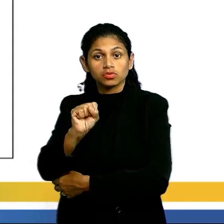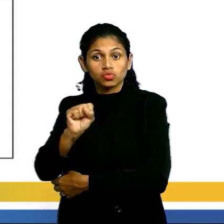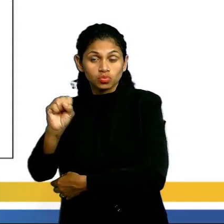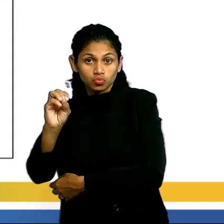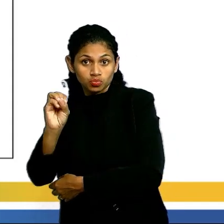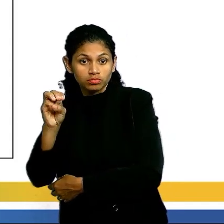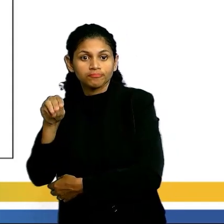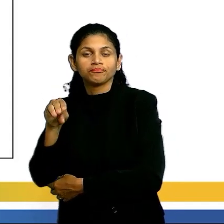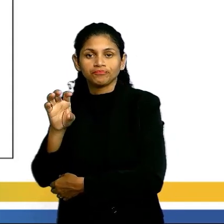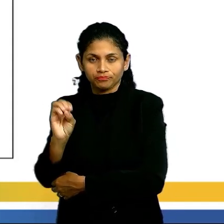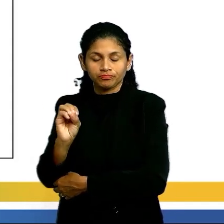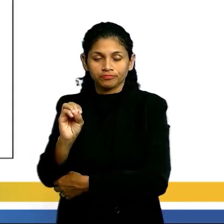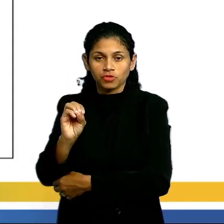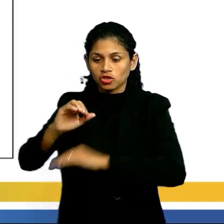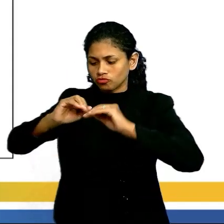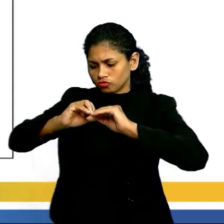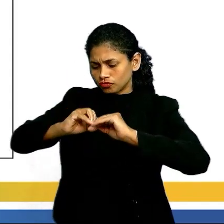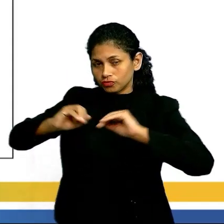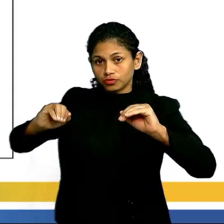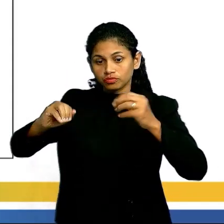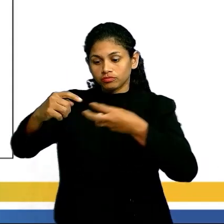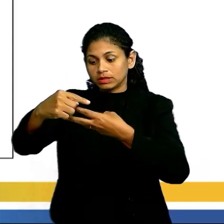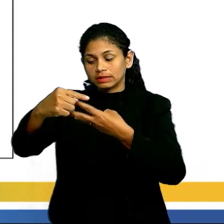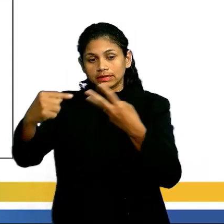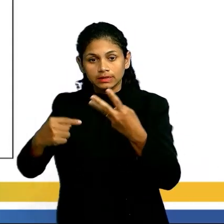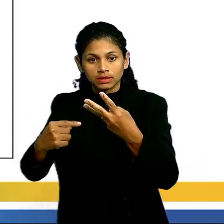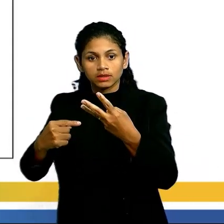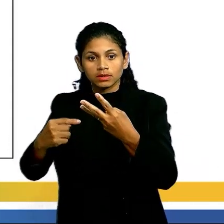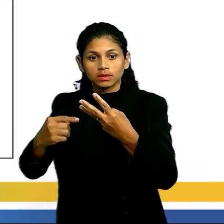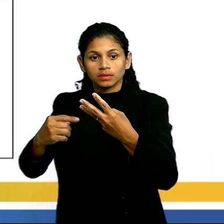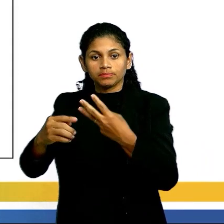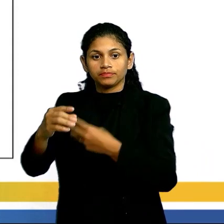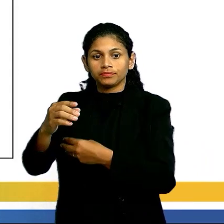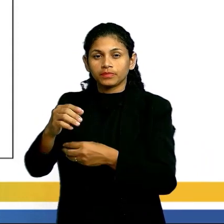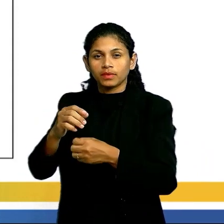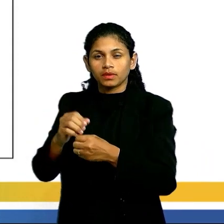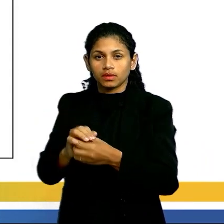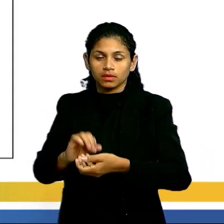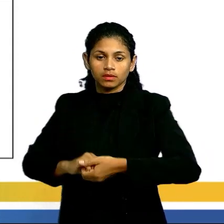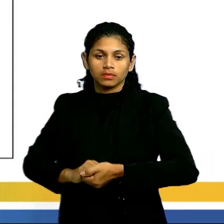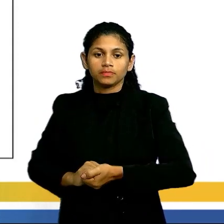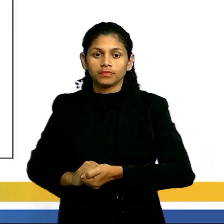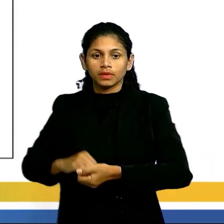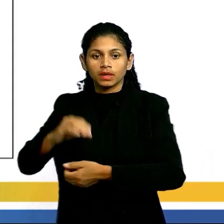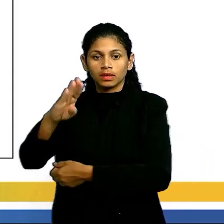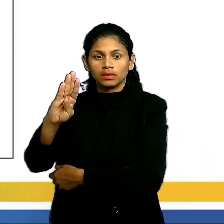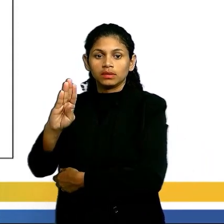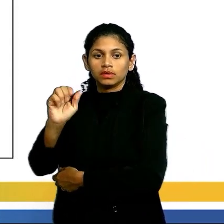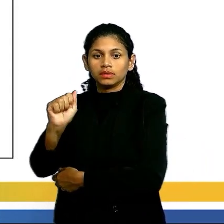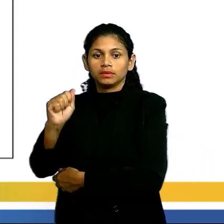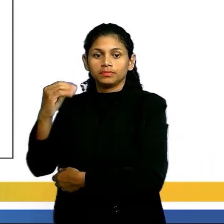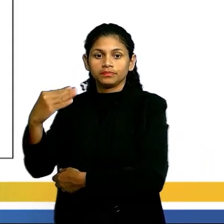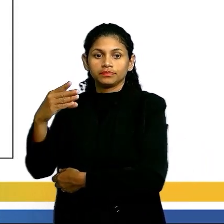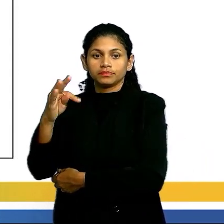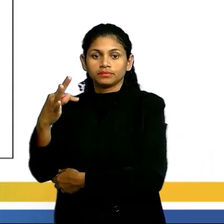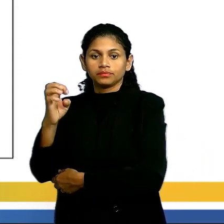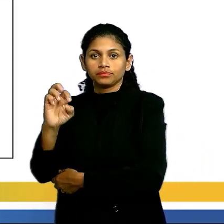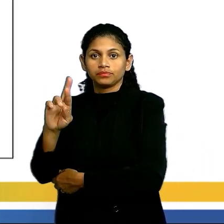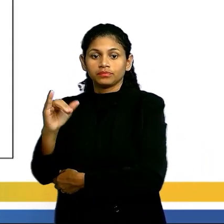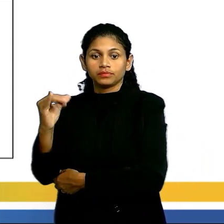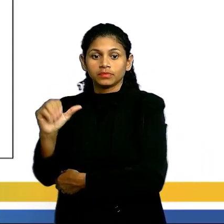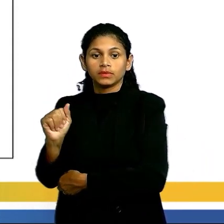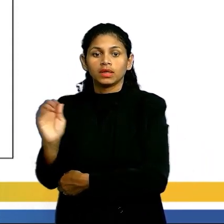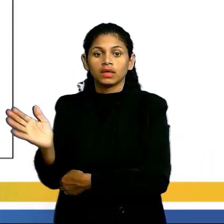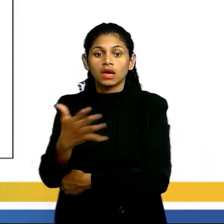em 3 domínios, tá? Bactéria, Arcae, né? Arcaebactéria também,